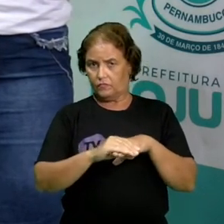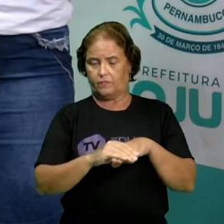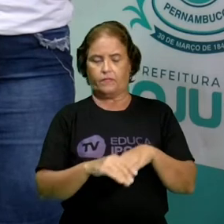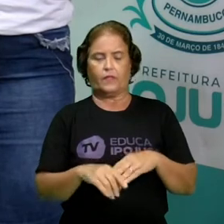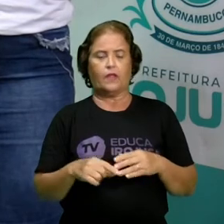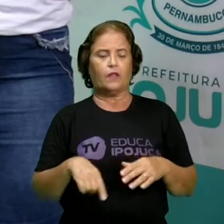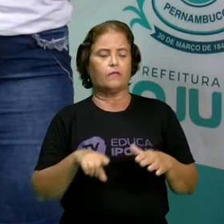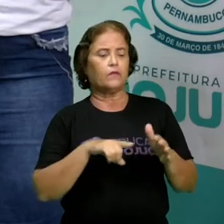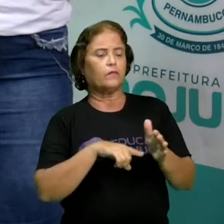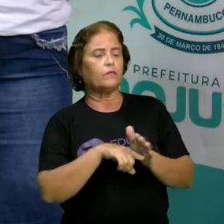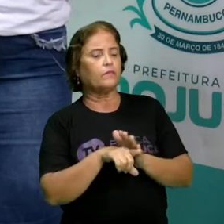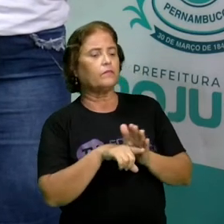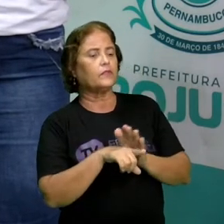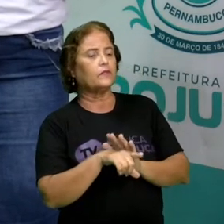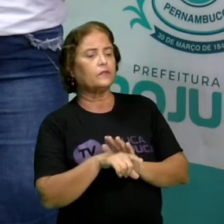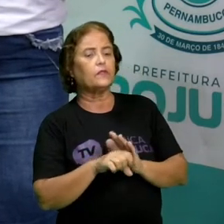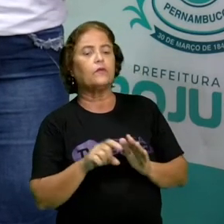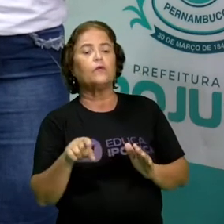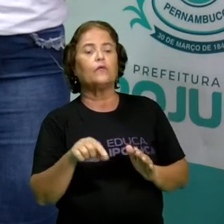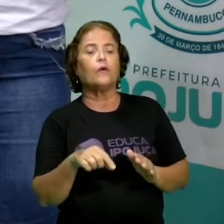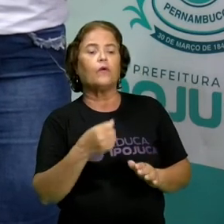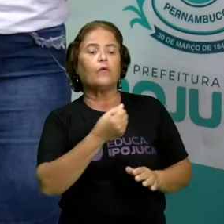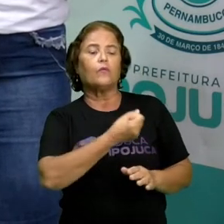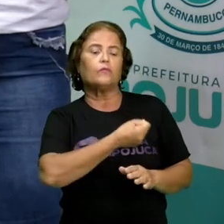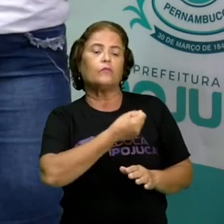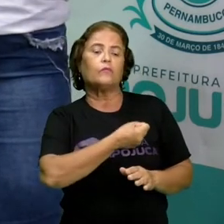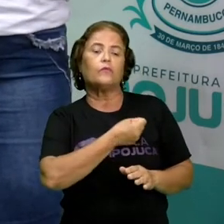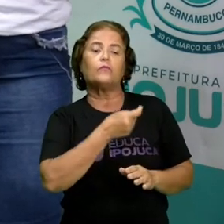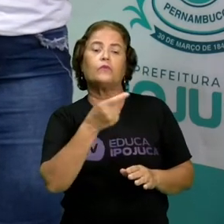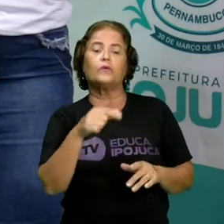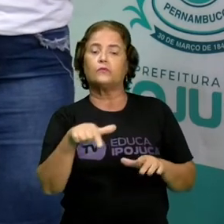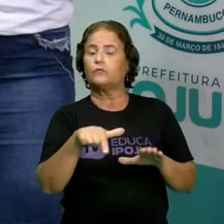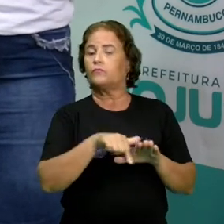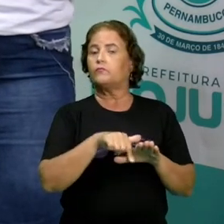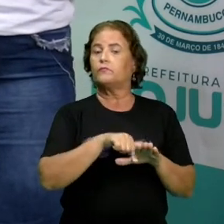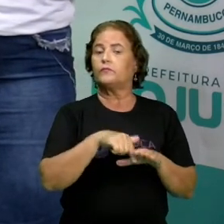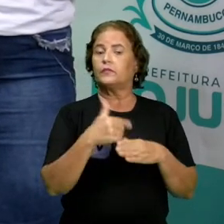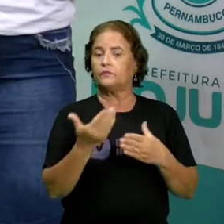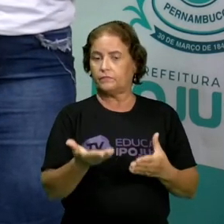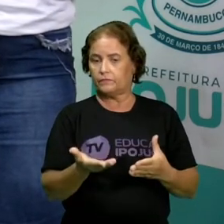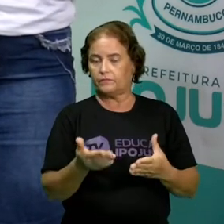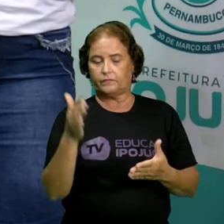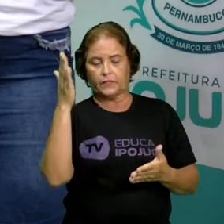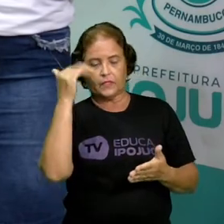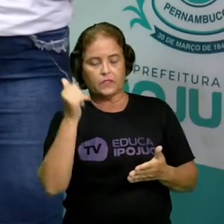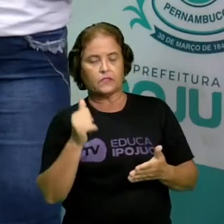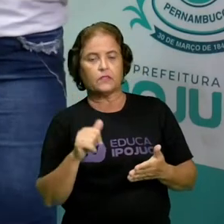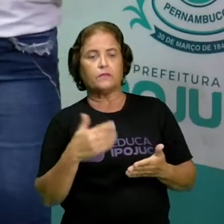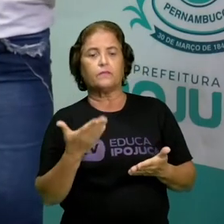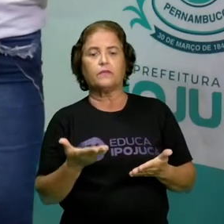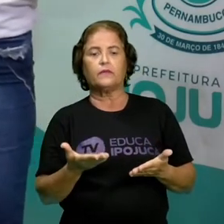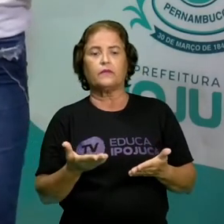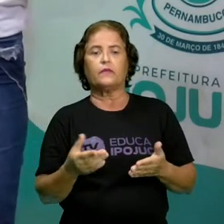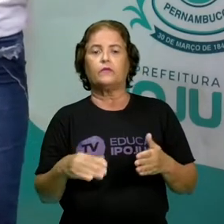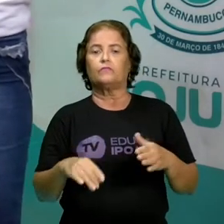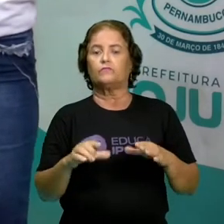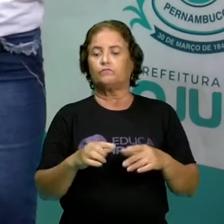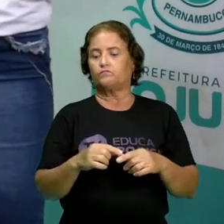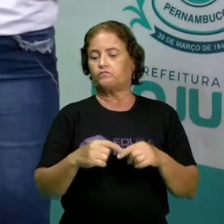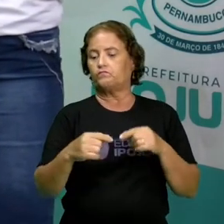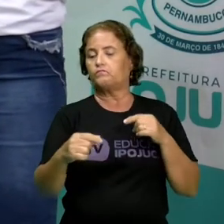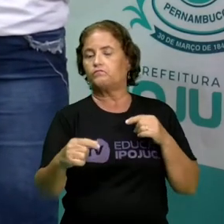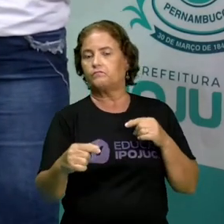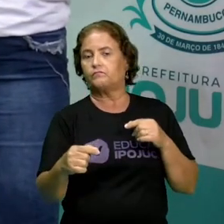vai perguntar para você qual a numeração do seu pé, para sabermos o quê? O tamanho.